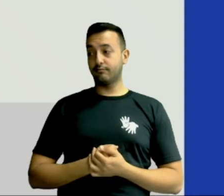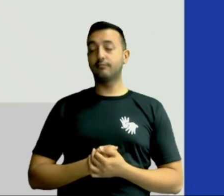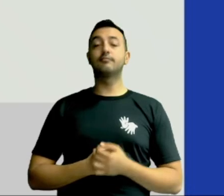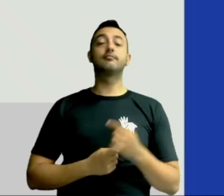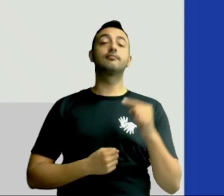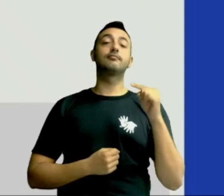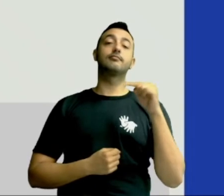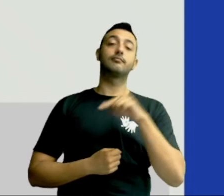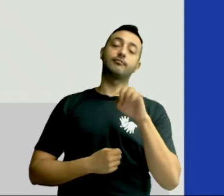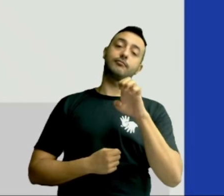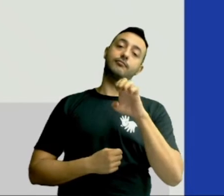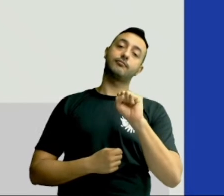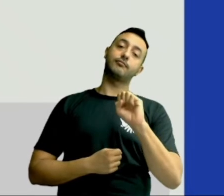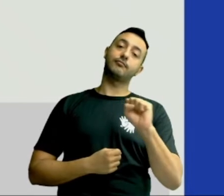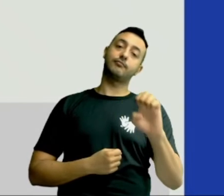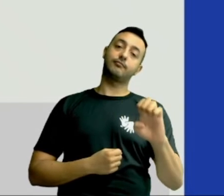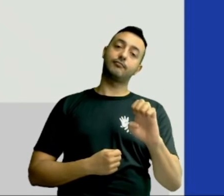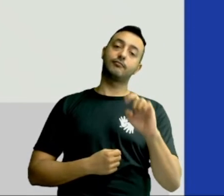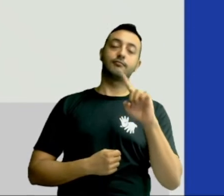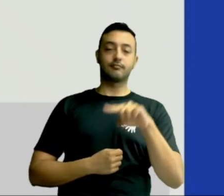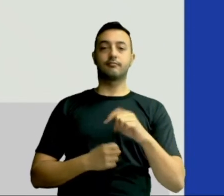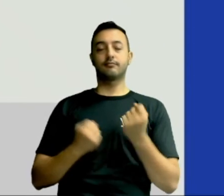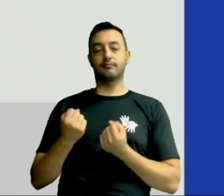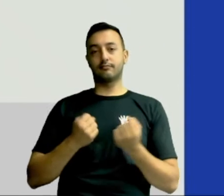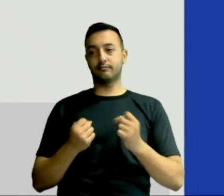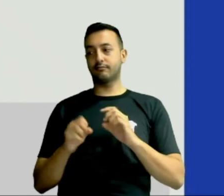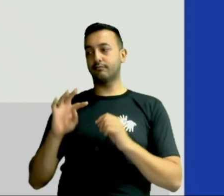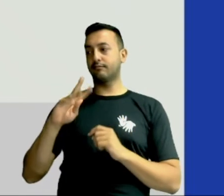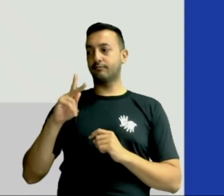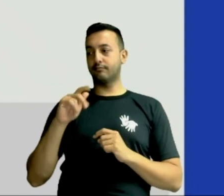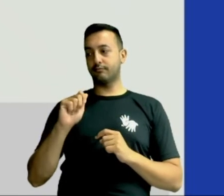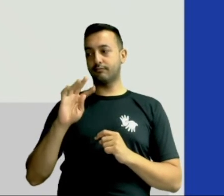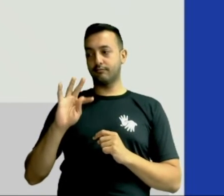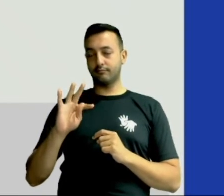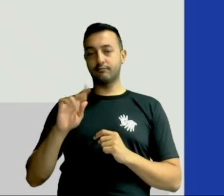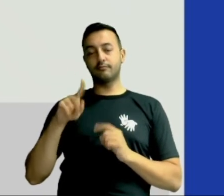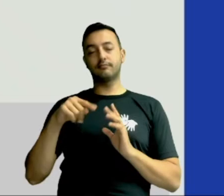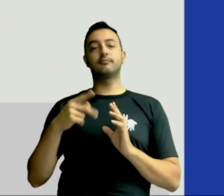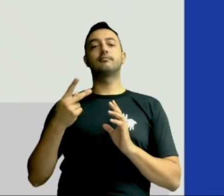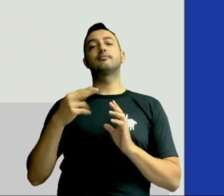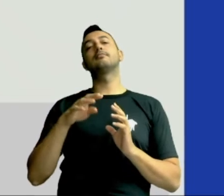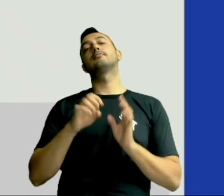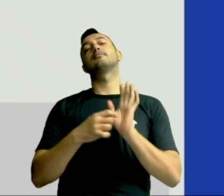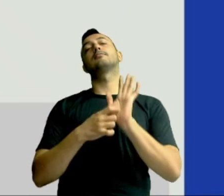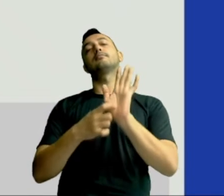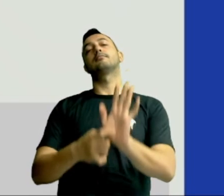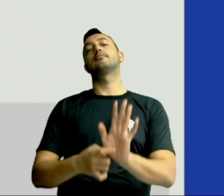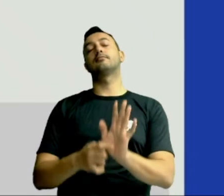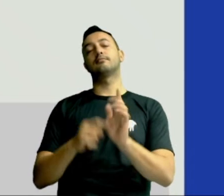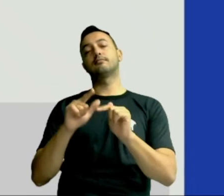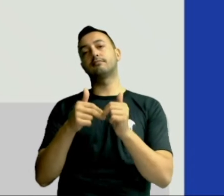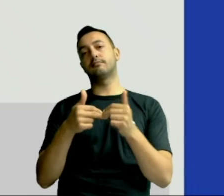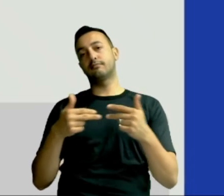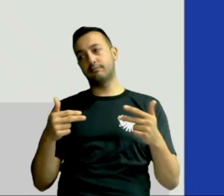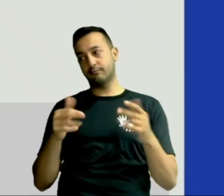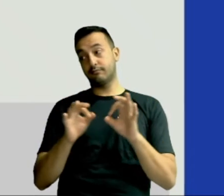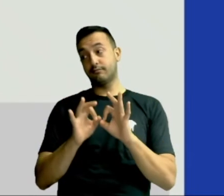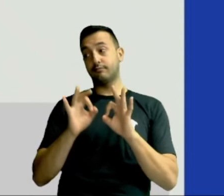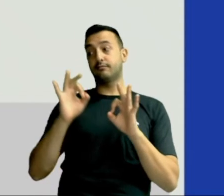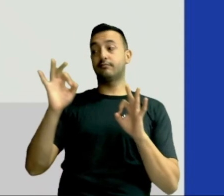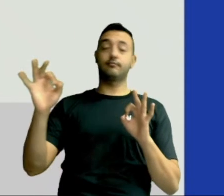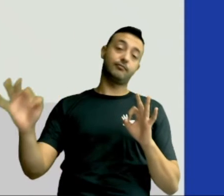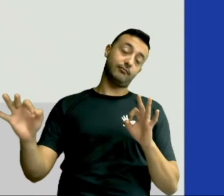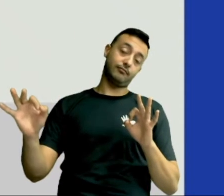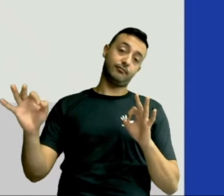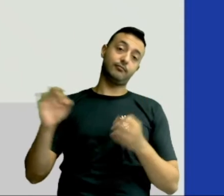Esse é um carro então gente lembra o que que Odete é o pronome demonstrativo utilizado para objetos que estão distantes